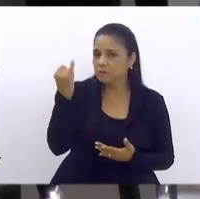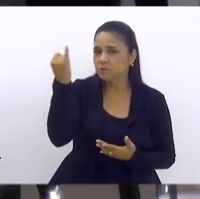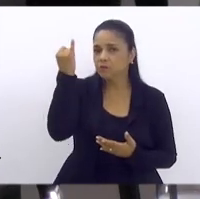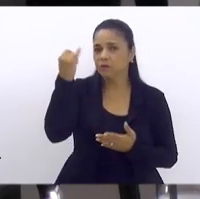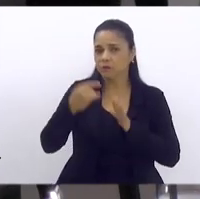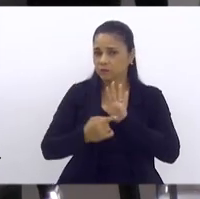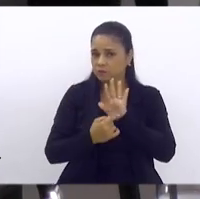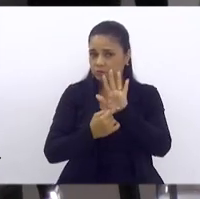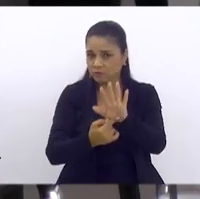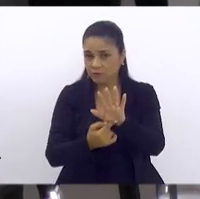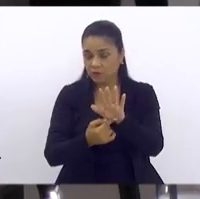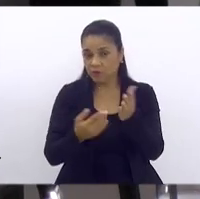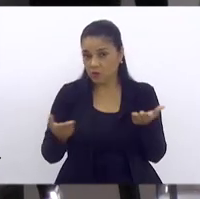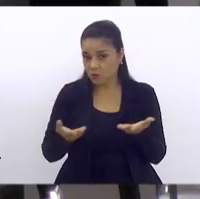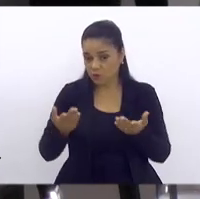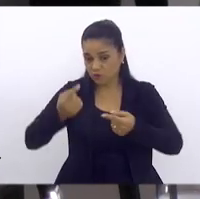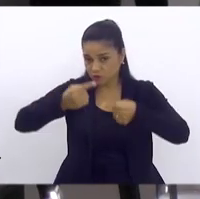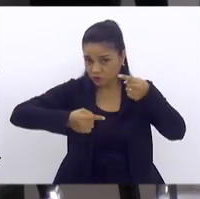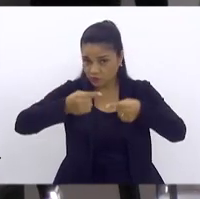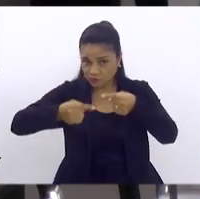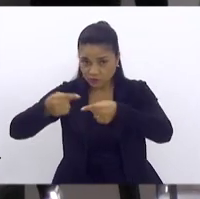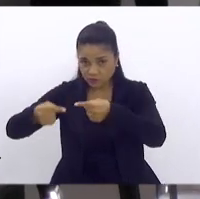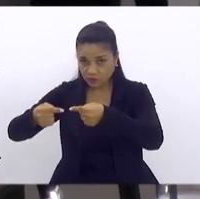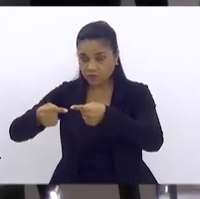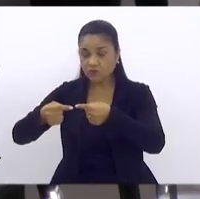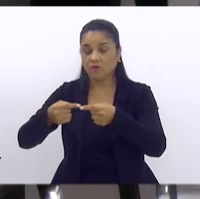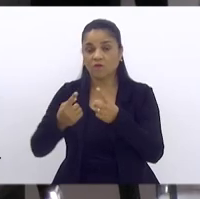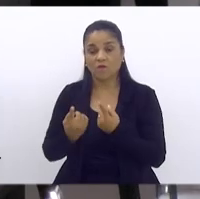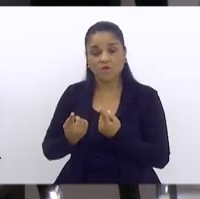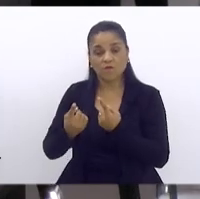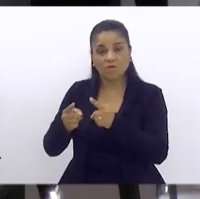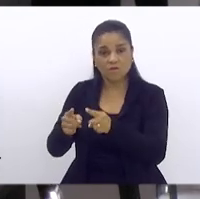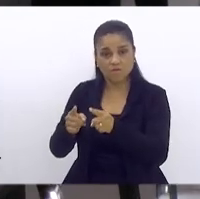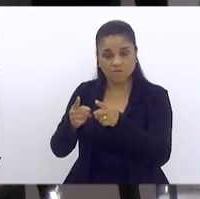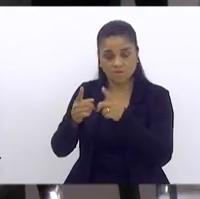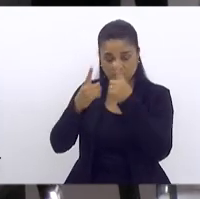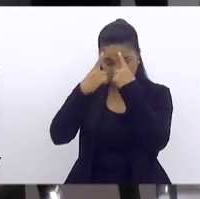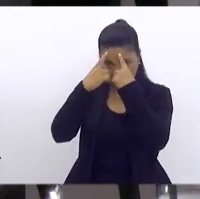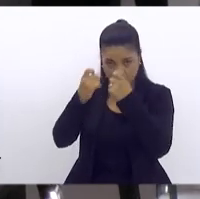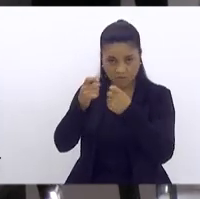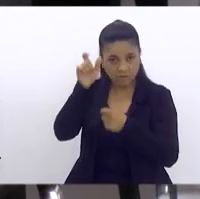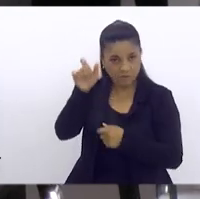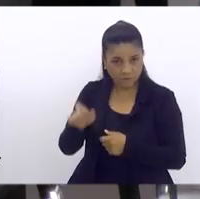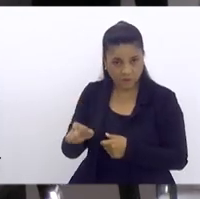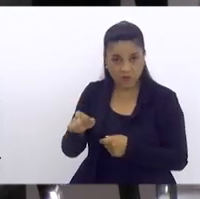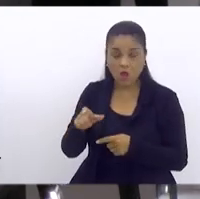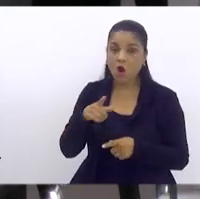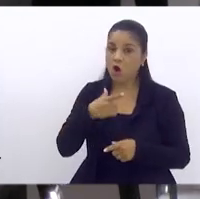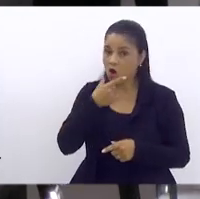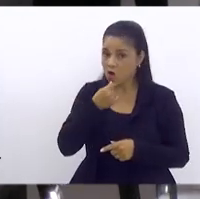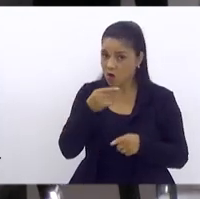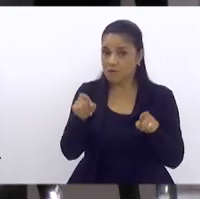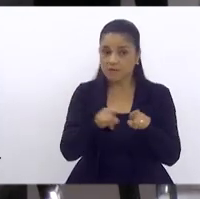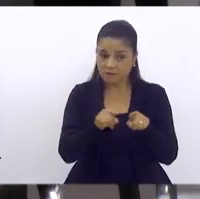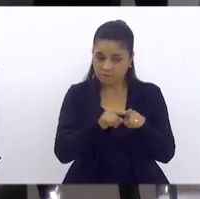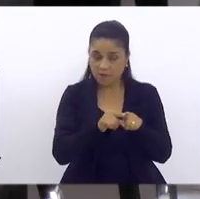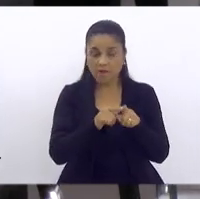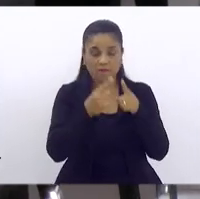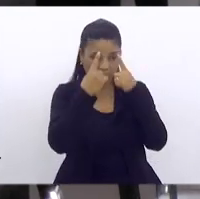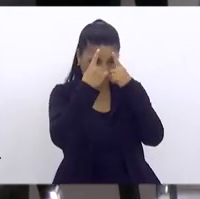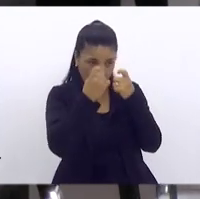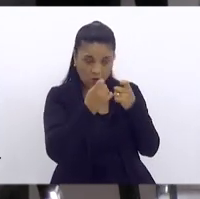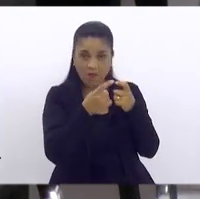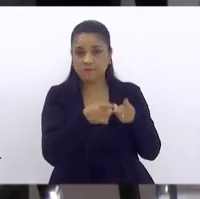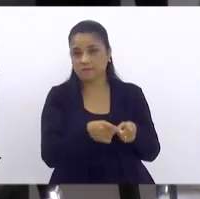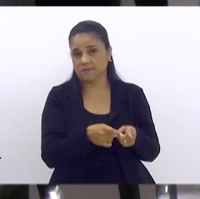que estarmos aqui falando sobre essa violência contra mulheres não significa que homens também não sofram violência política. Sofrem,